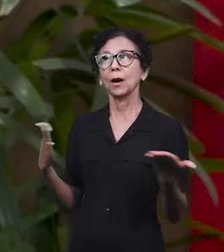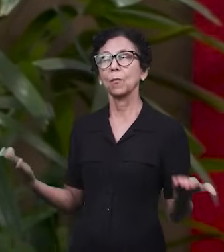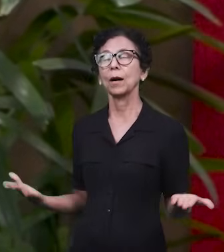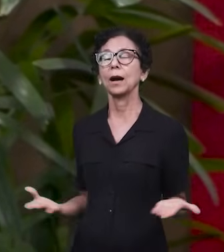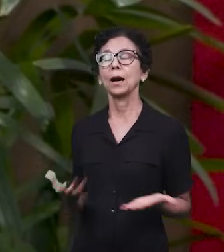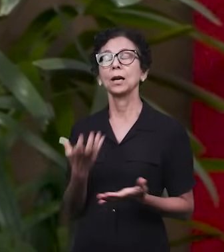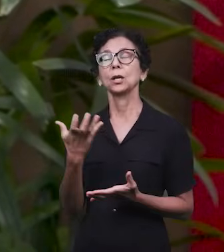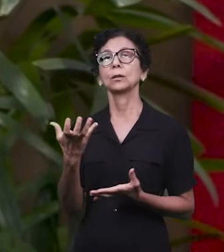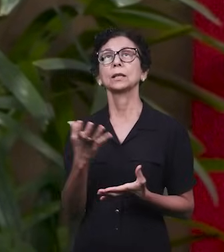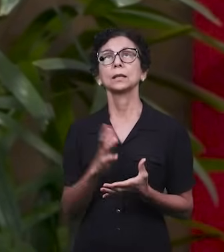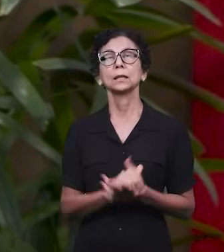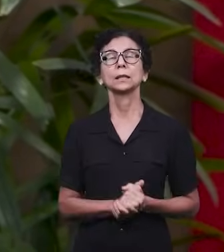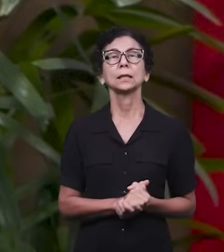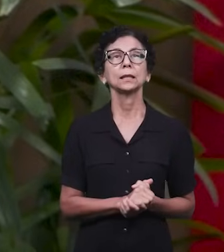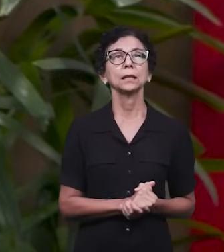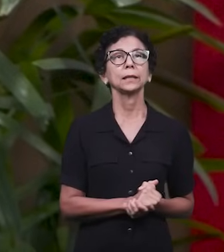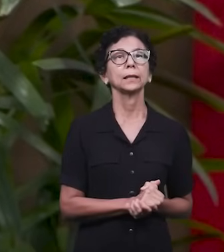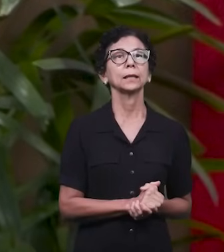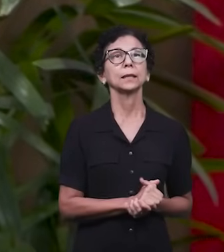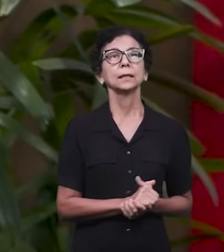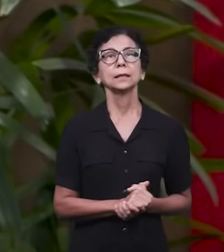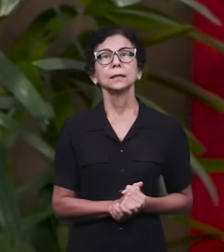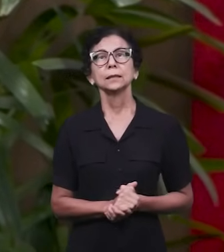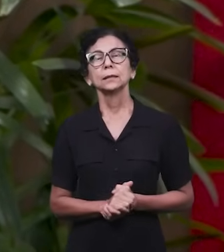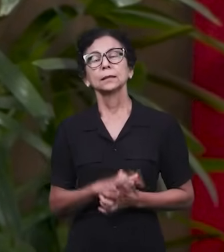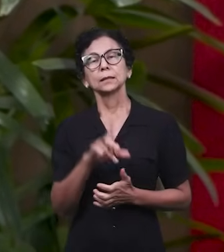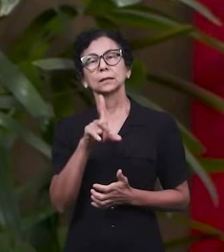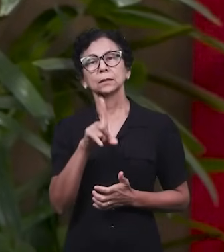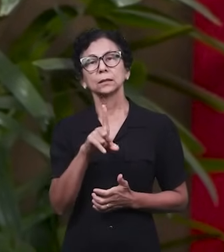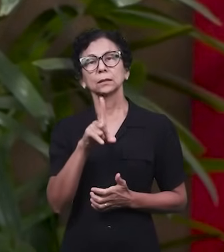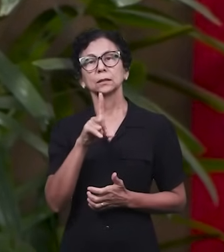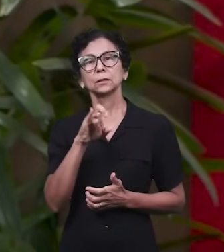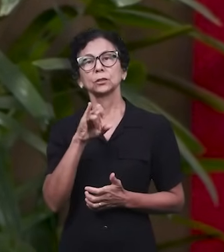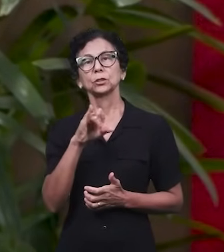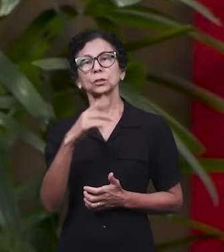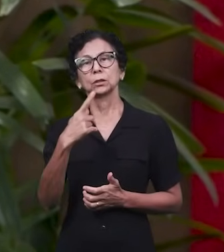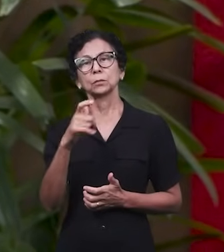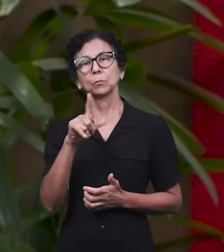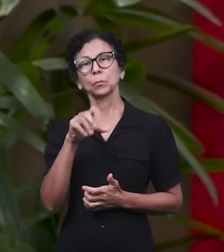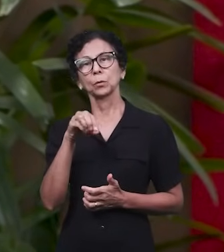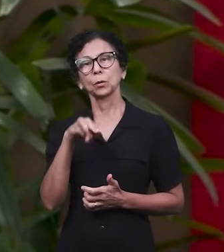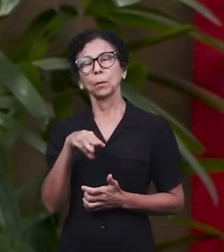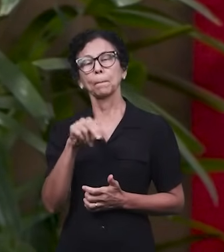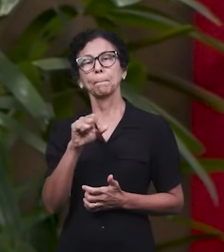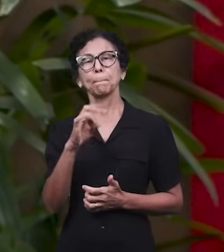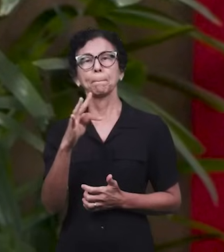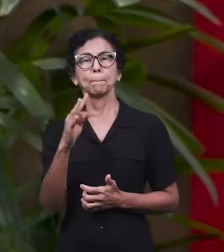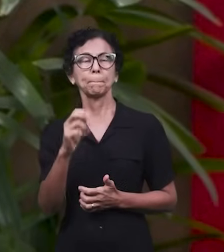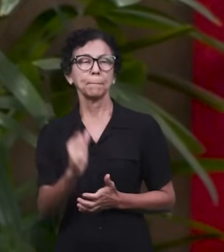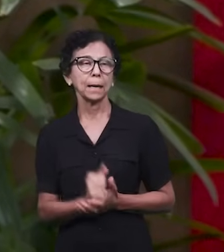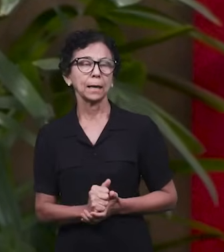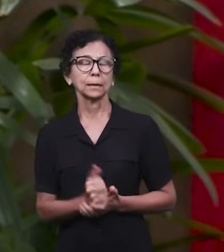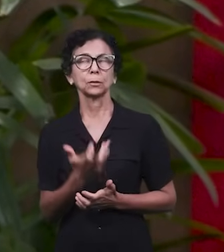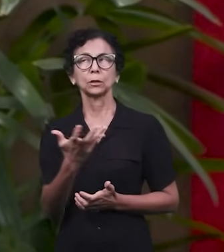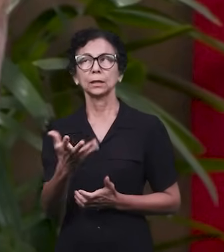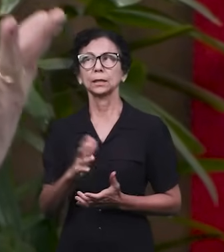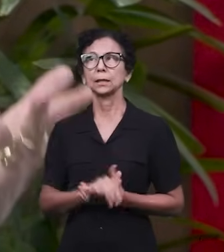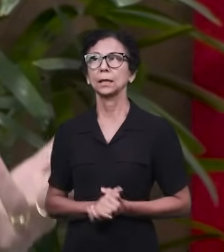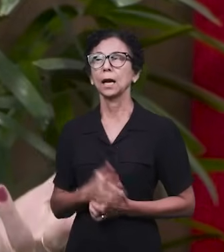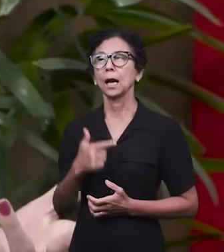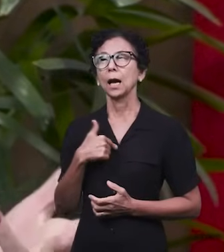meu filho vai ser diplomata. Eu queria ser juiz, não fui bem sucedido, meu filho vai ser juiz. Ele pode ser